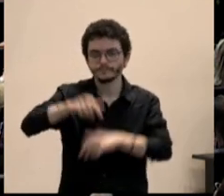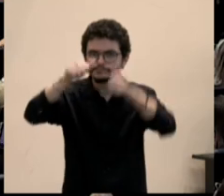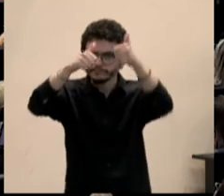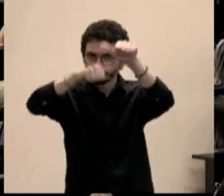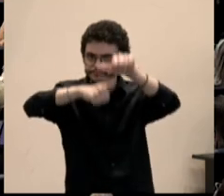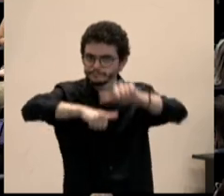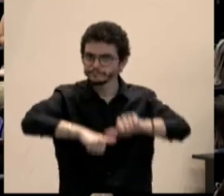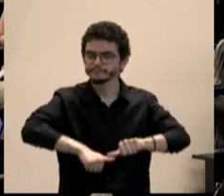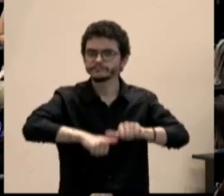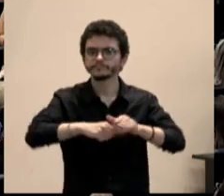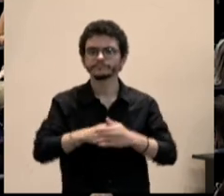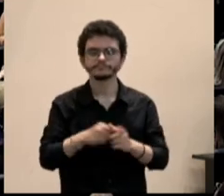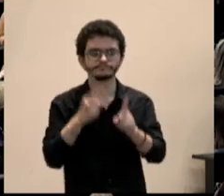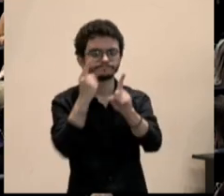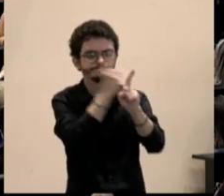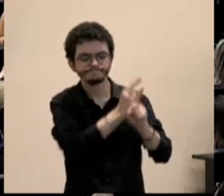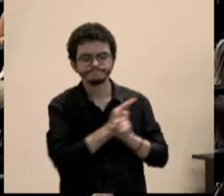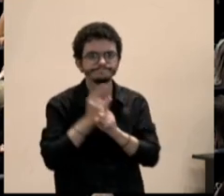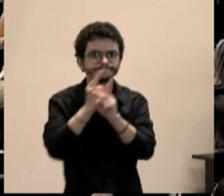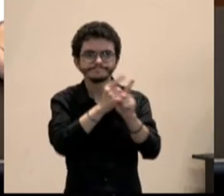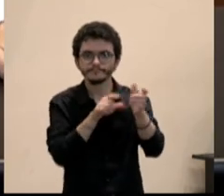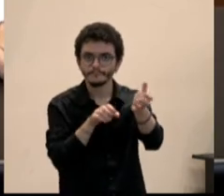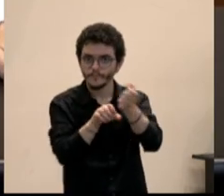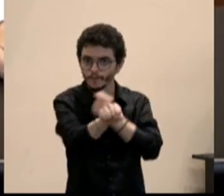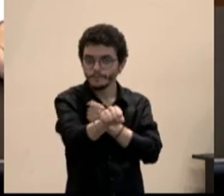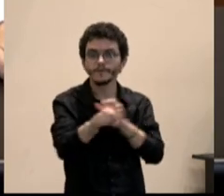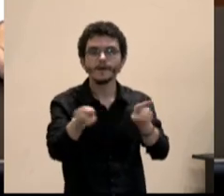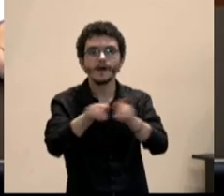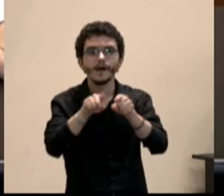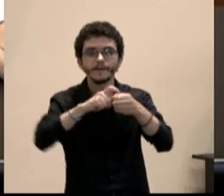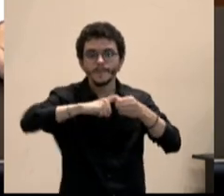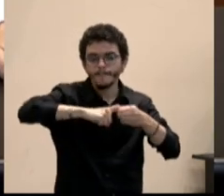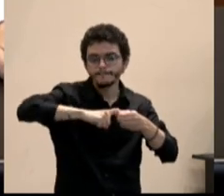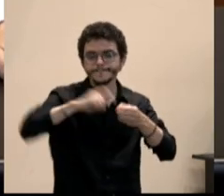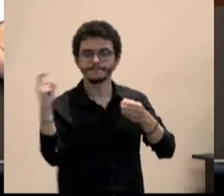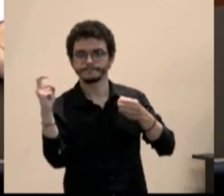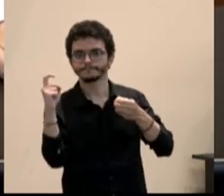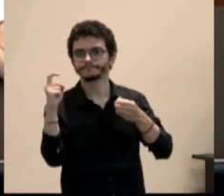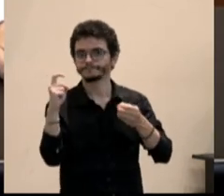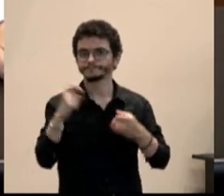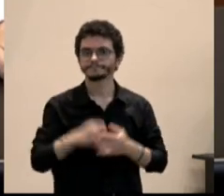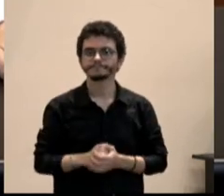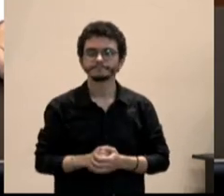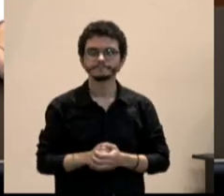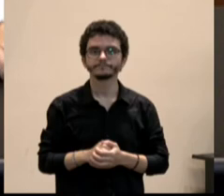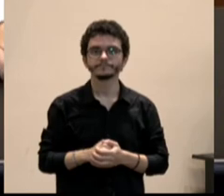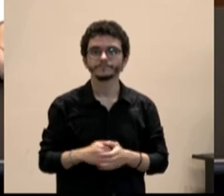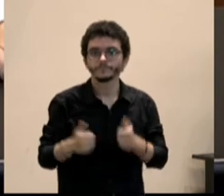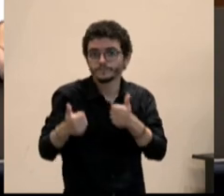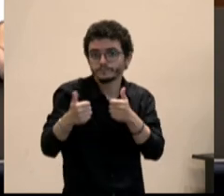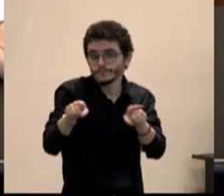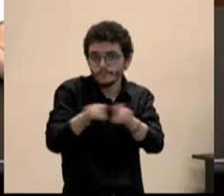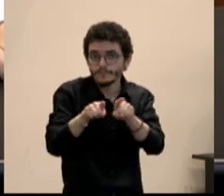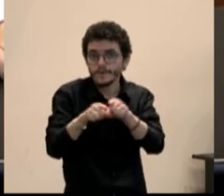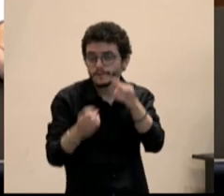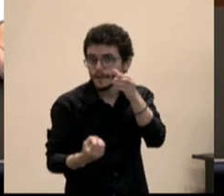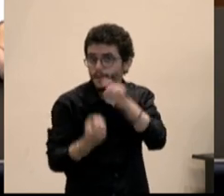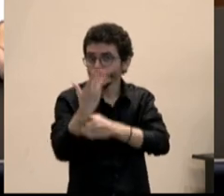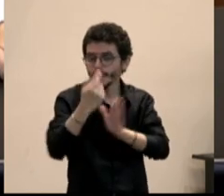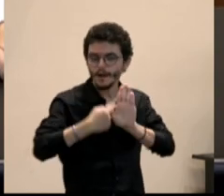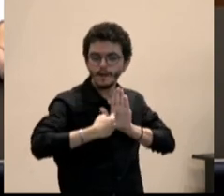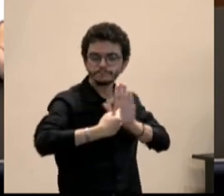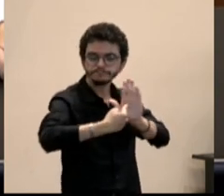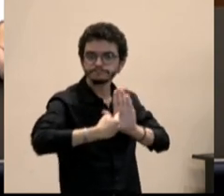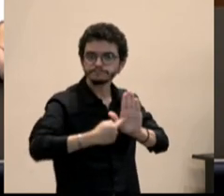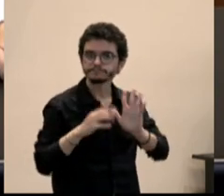avaliação diagnóstica, formativa e emancipatória, bem como a criação de indicadores